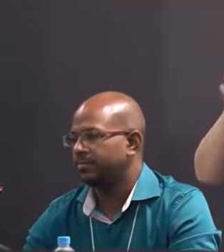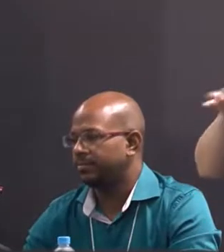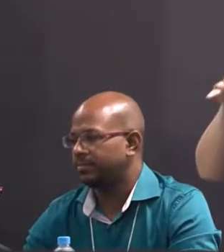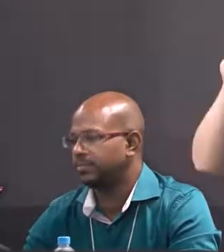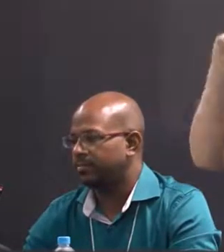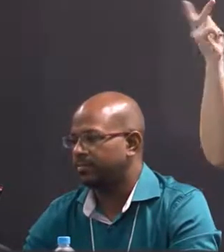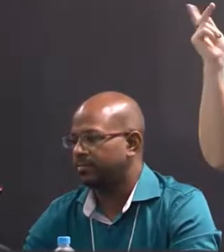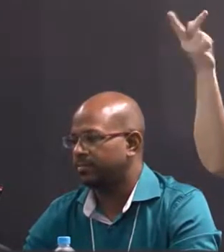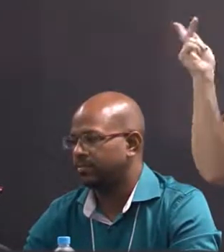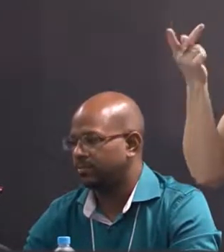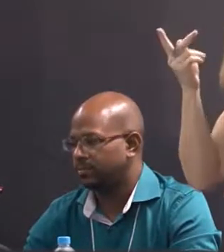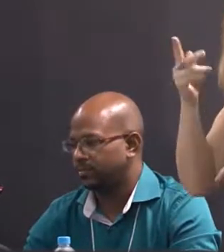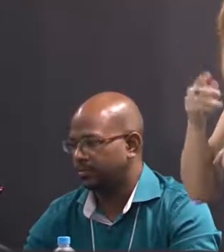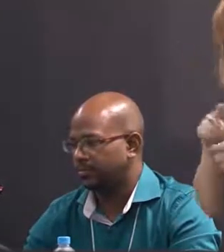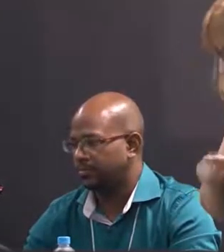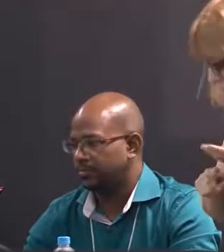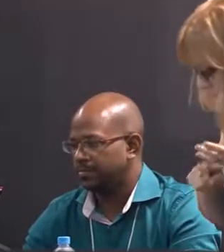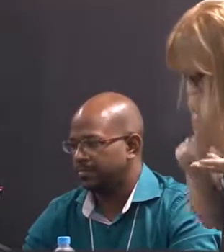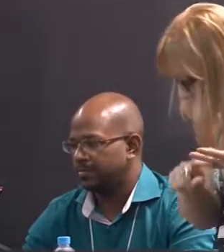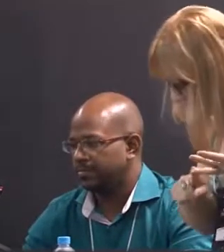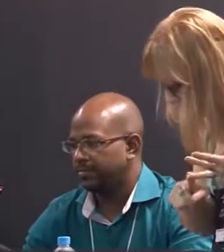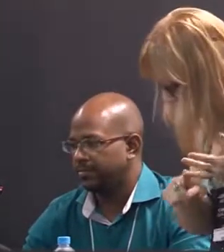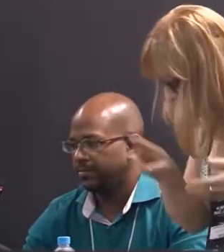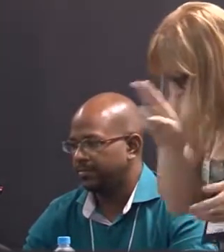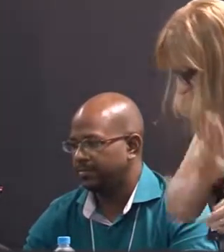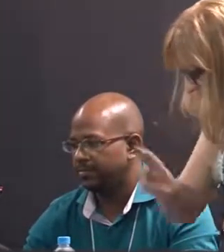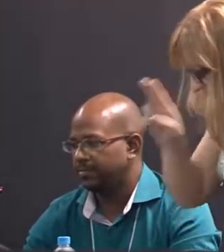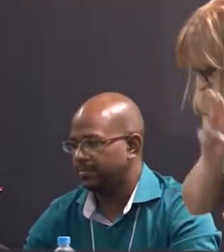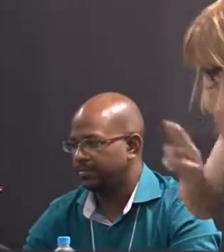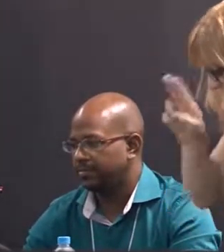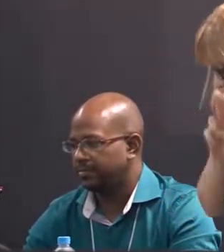possui graduação em licenciatura em História